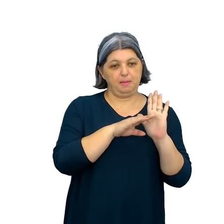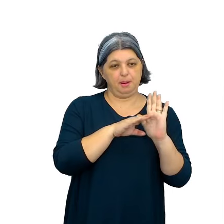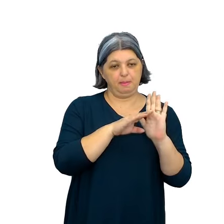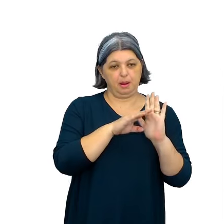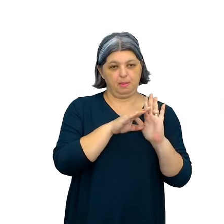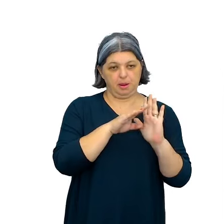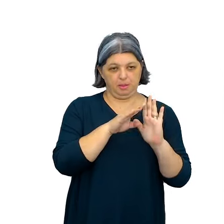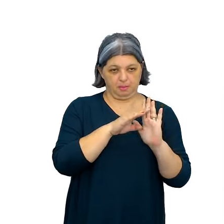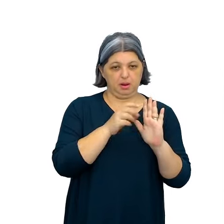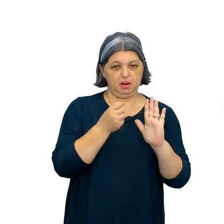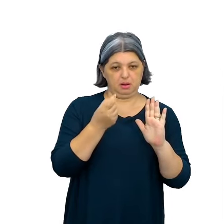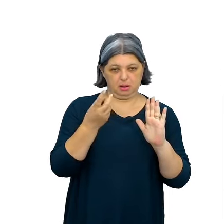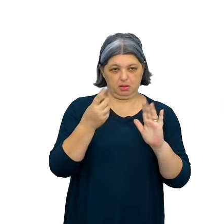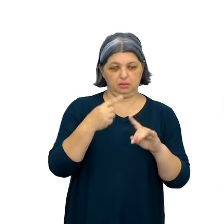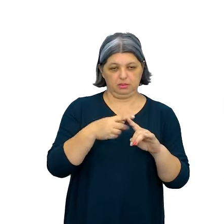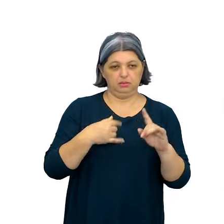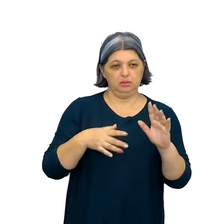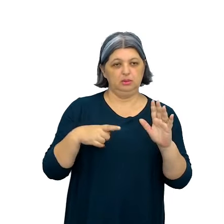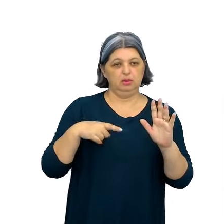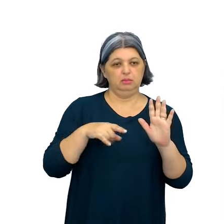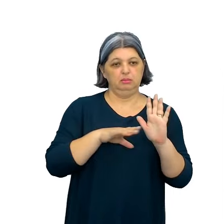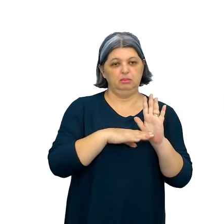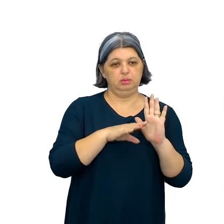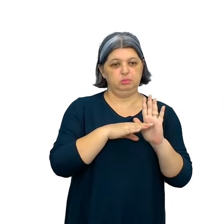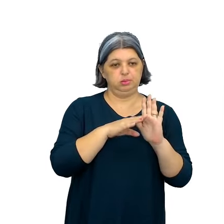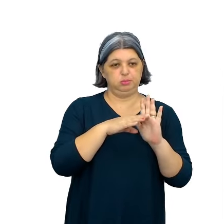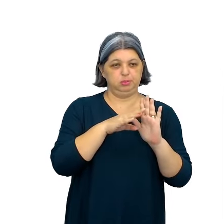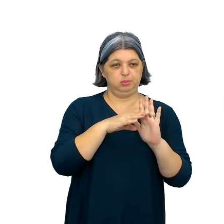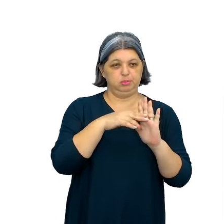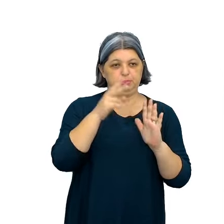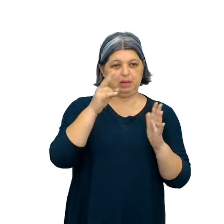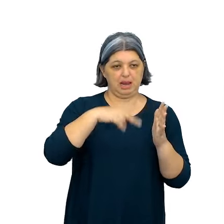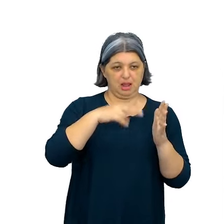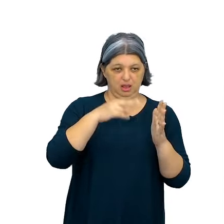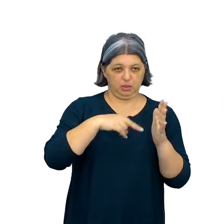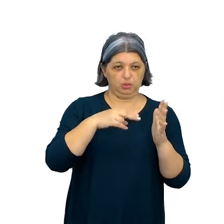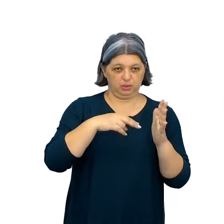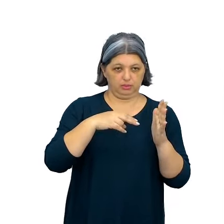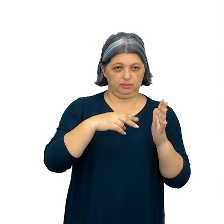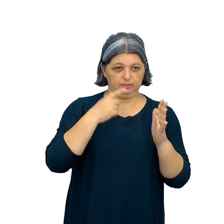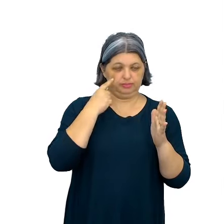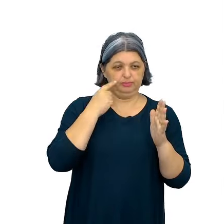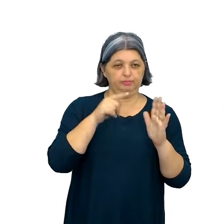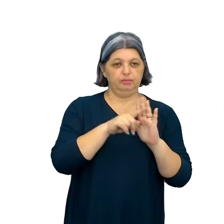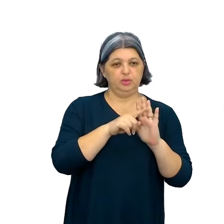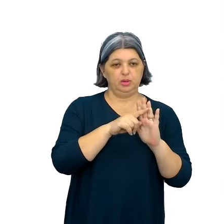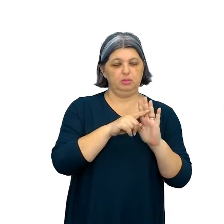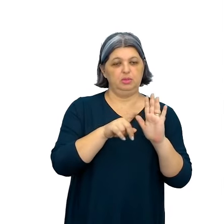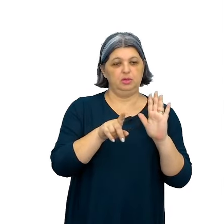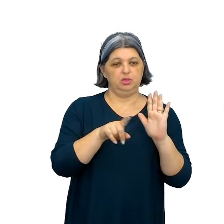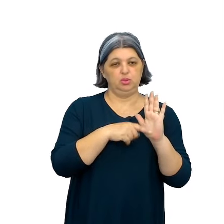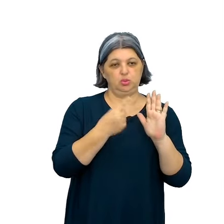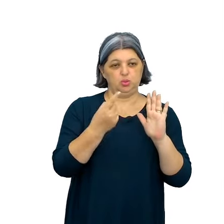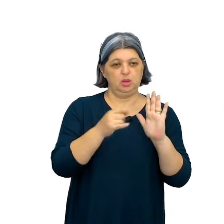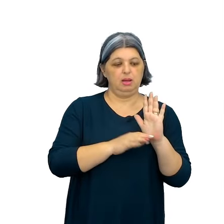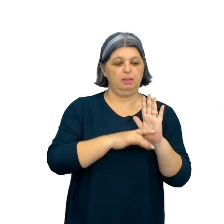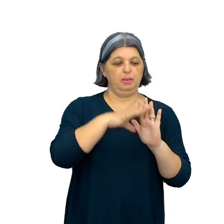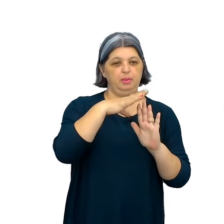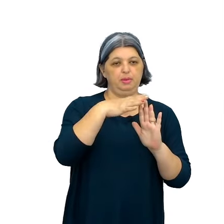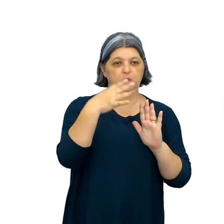tantas vezes quanto quiser, a gente tem o nível de proficiência da leitura, né? Desde os níveis 1 até o nível 4, que é a escala